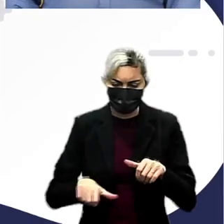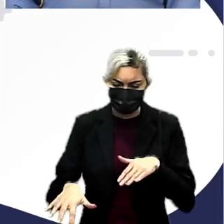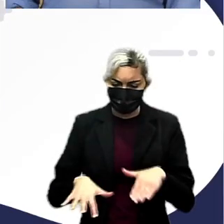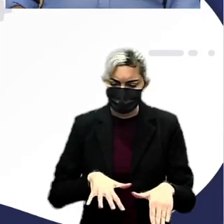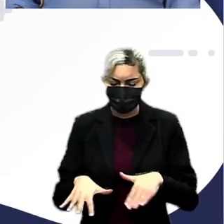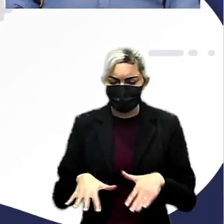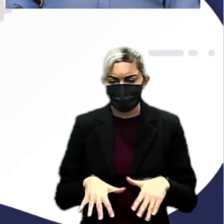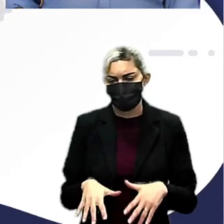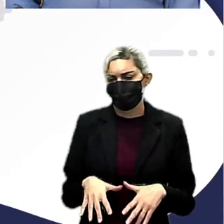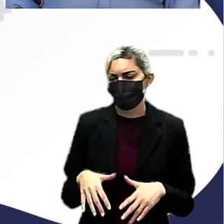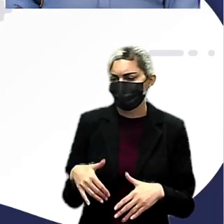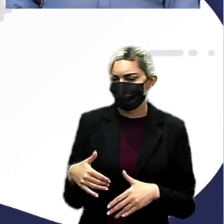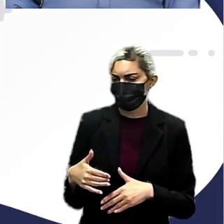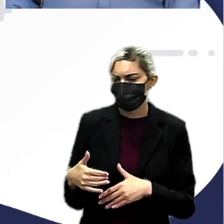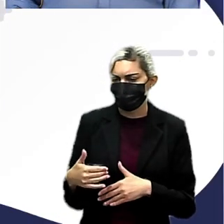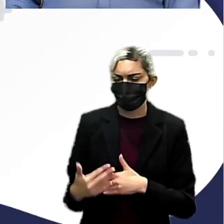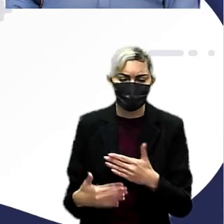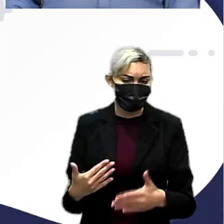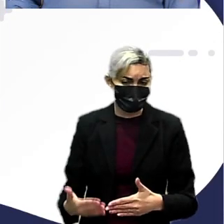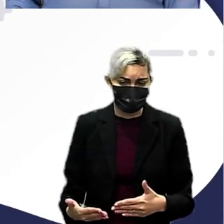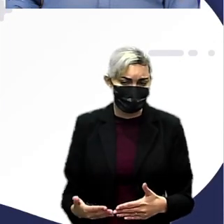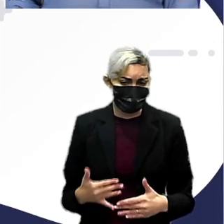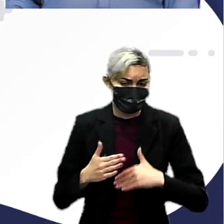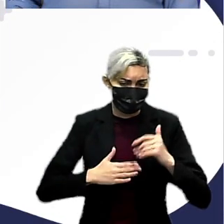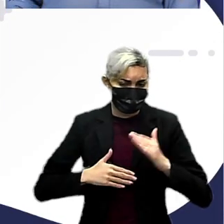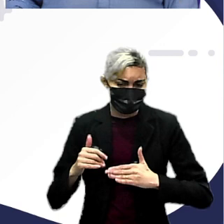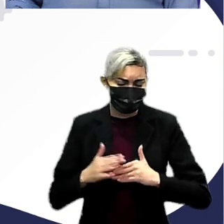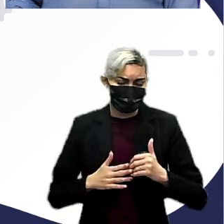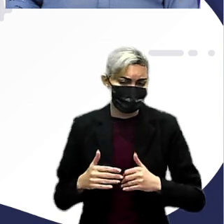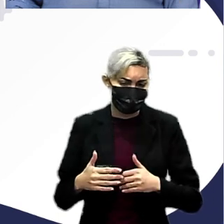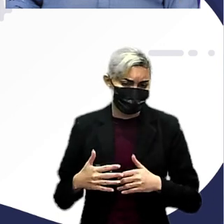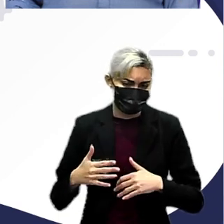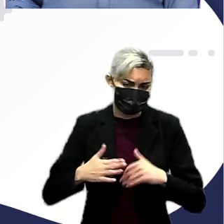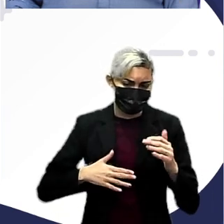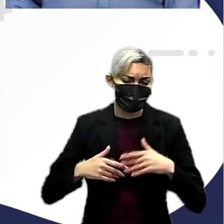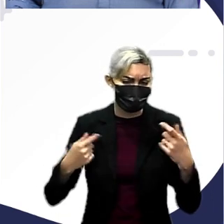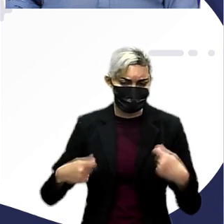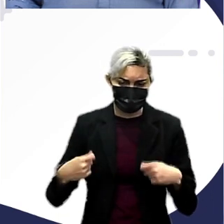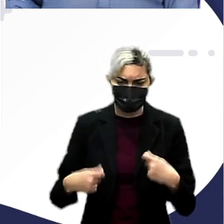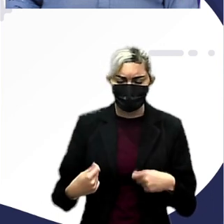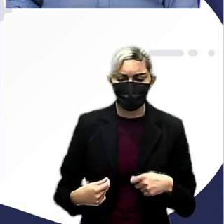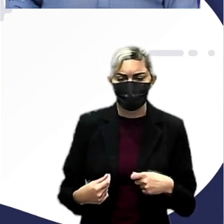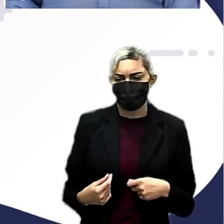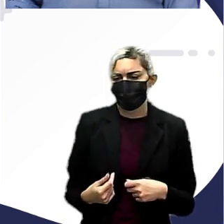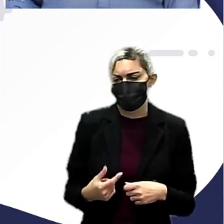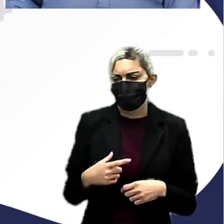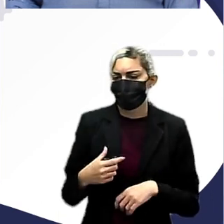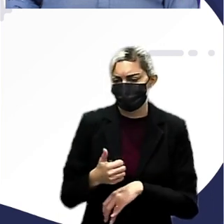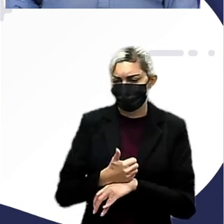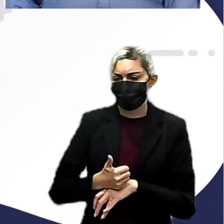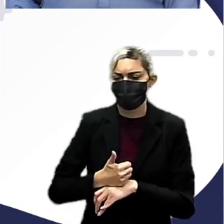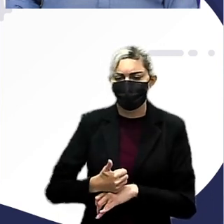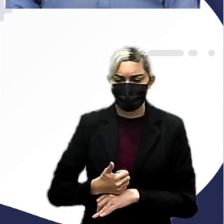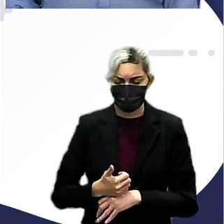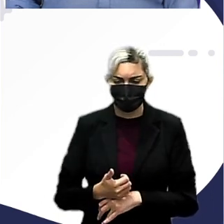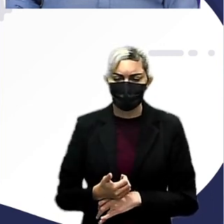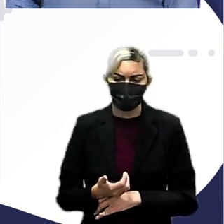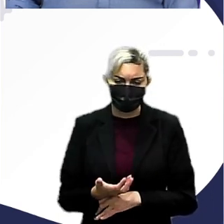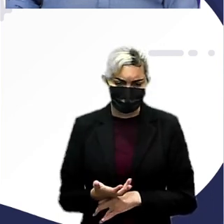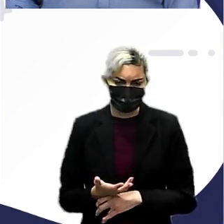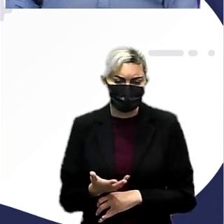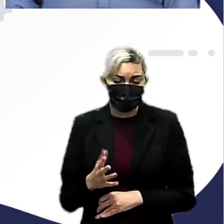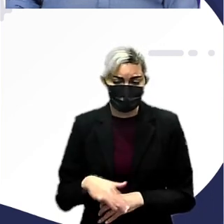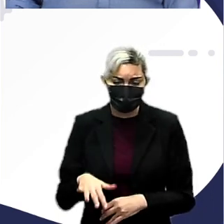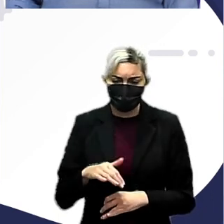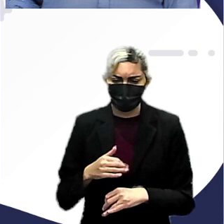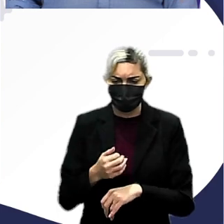no processo das habilidades e competências necessárias no ambiente profissional. E as relações